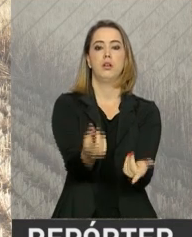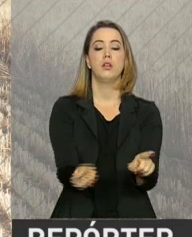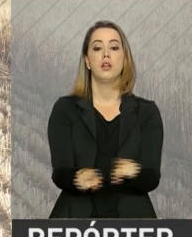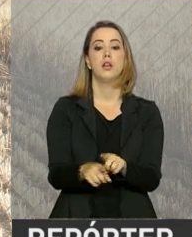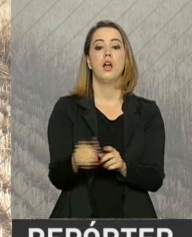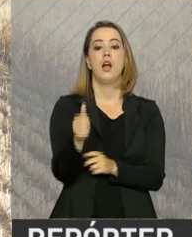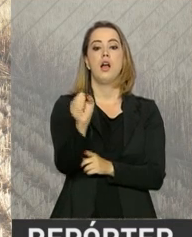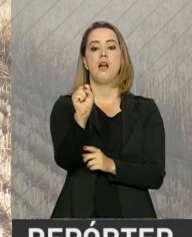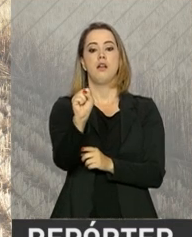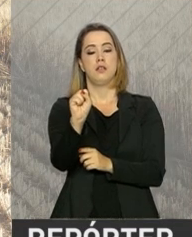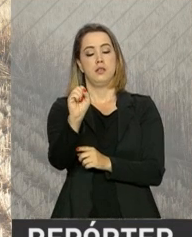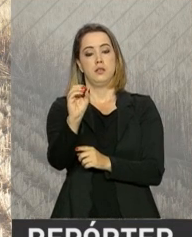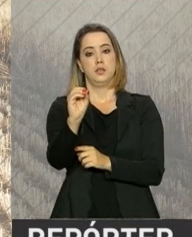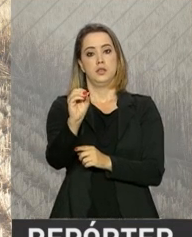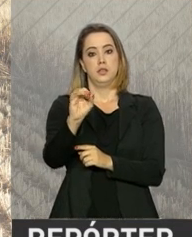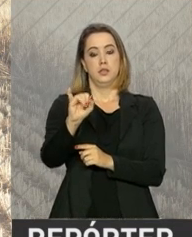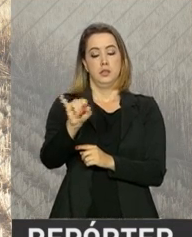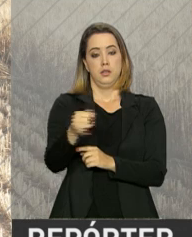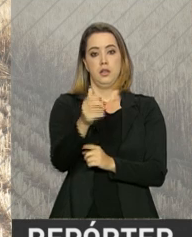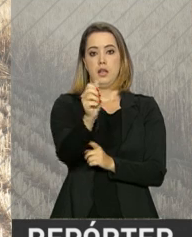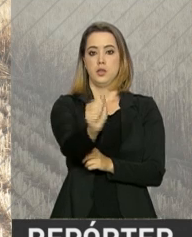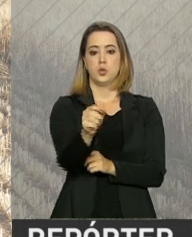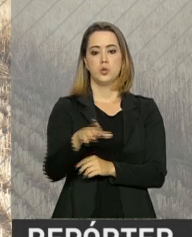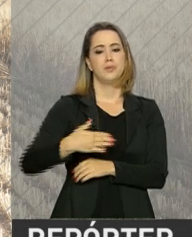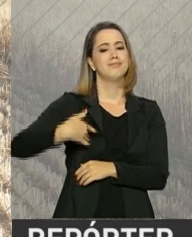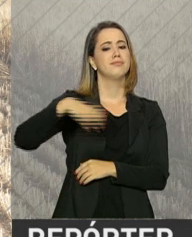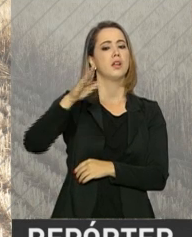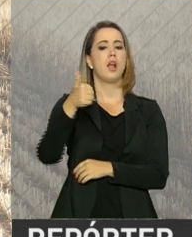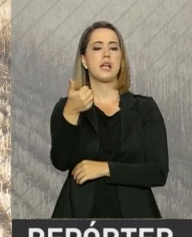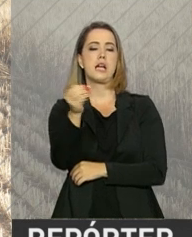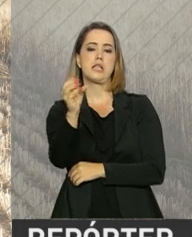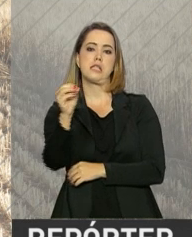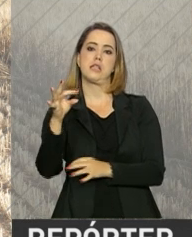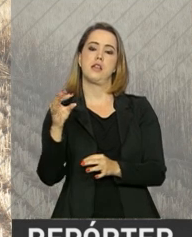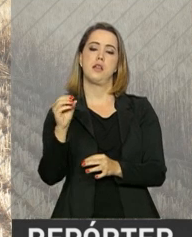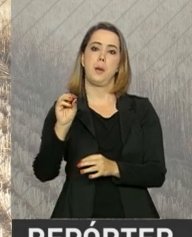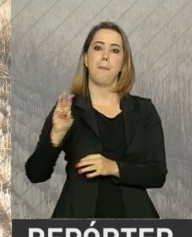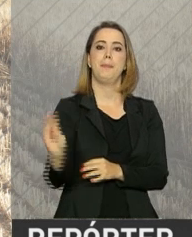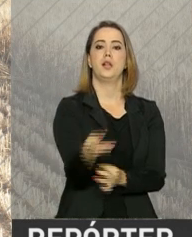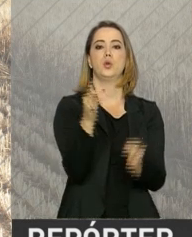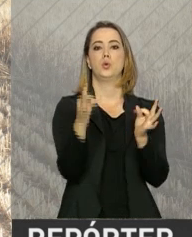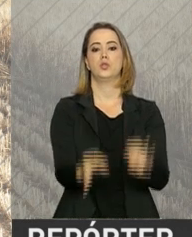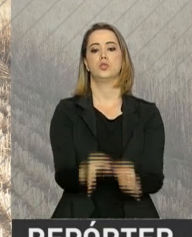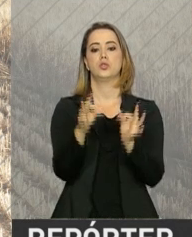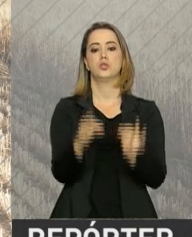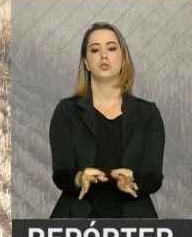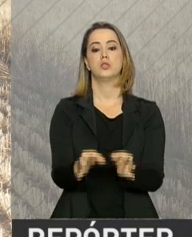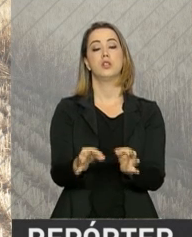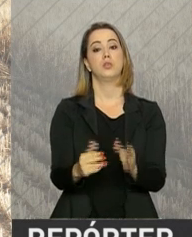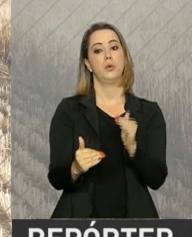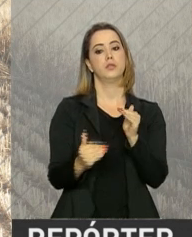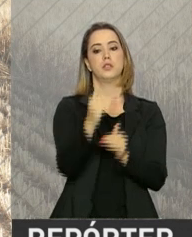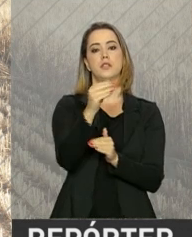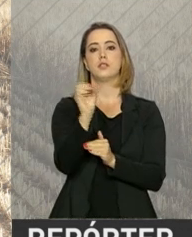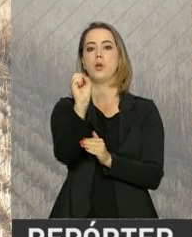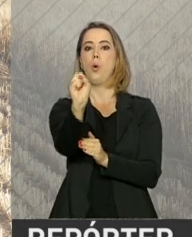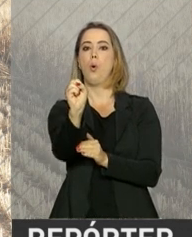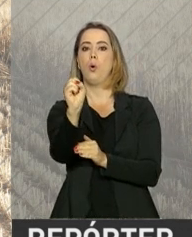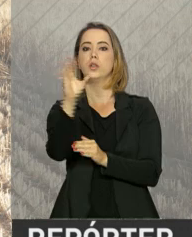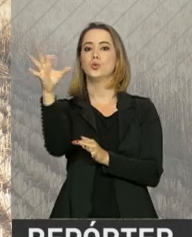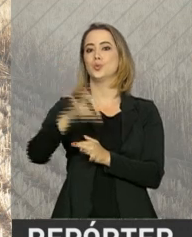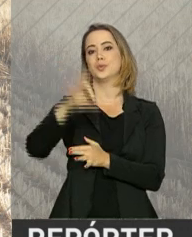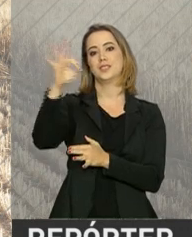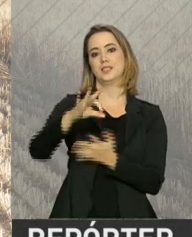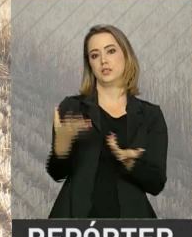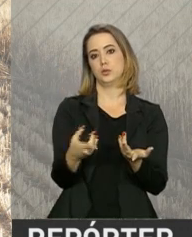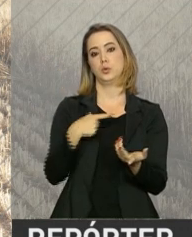pela primeira vez a Mar C de 100 milhões de toneladas com o crescimento de até 8,5 já a produção